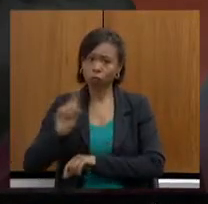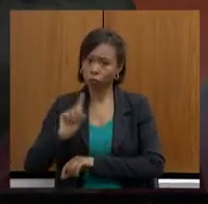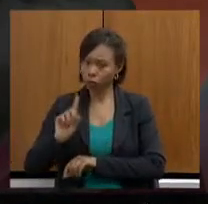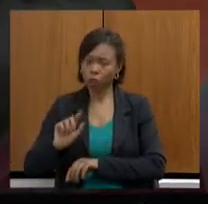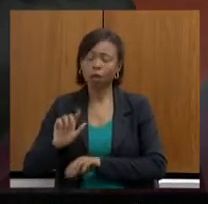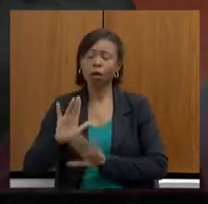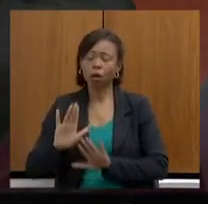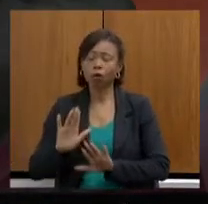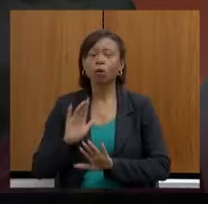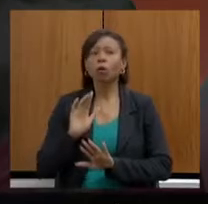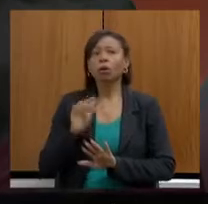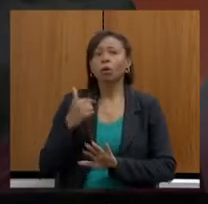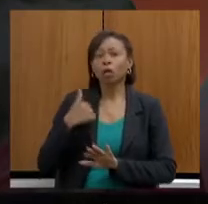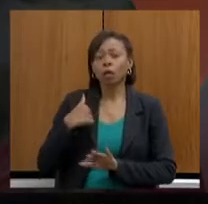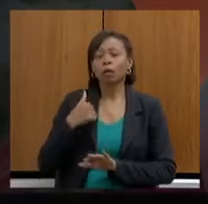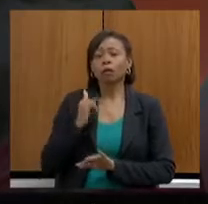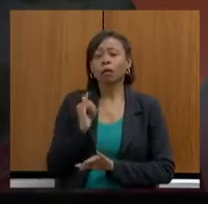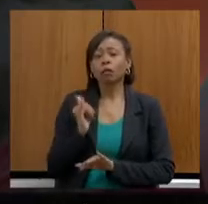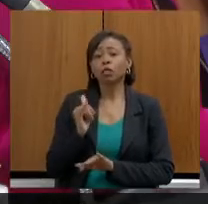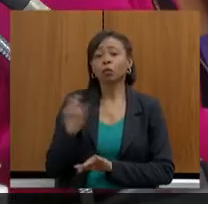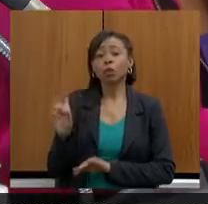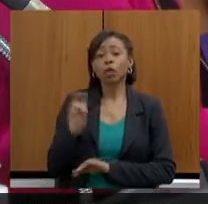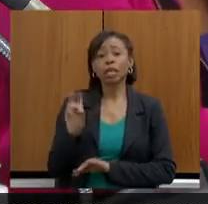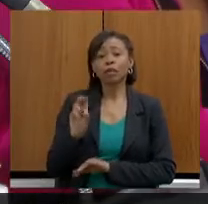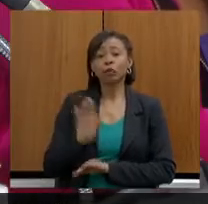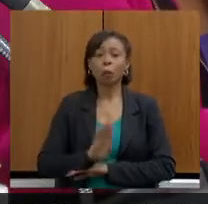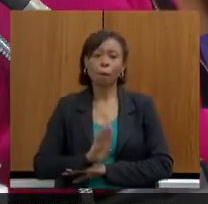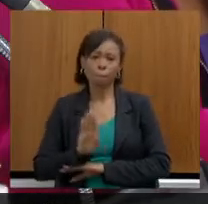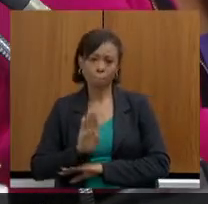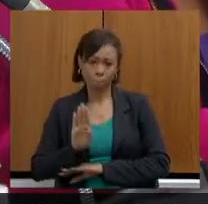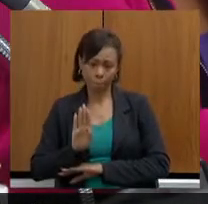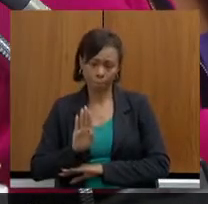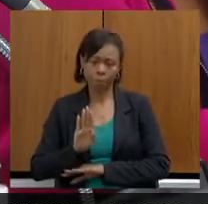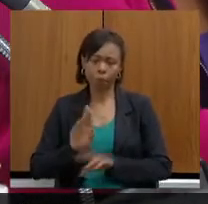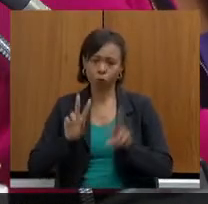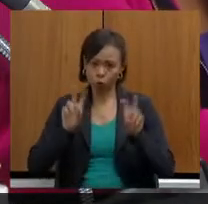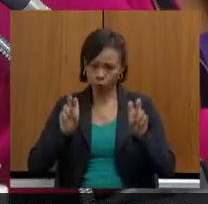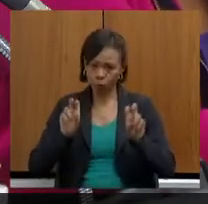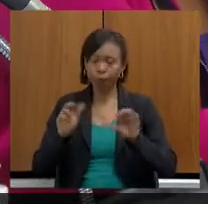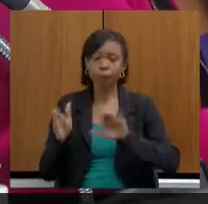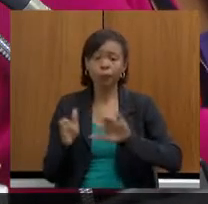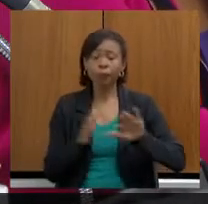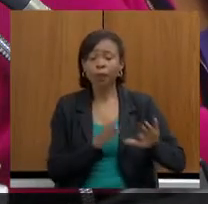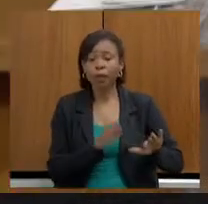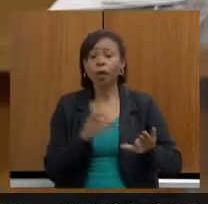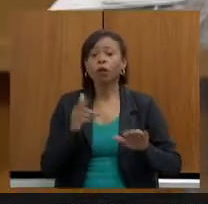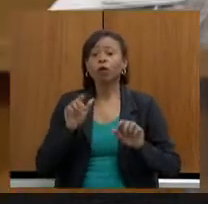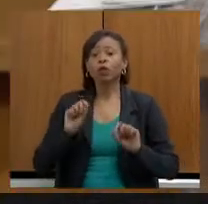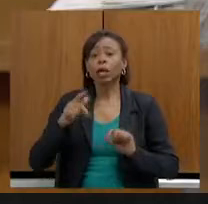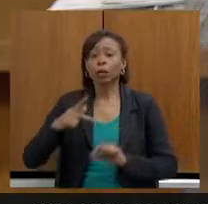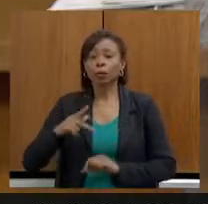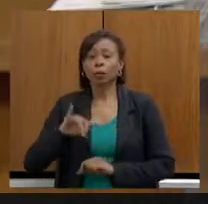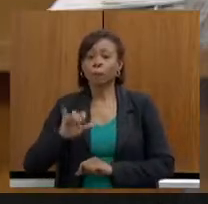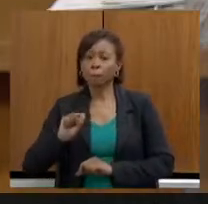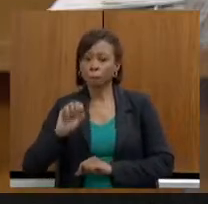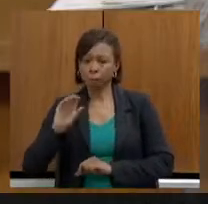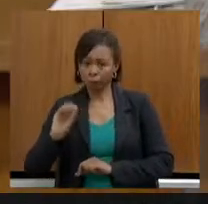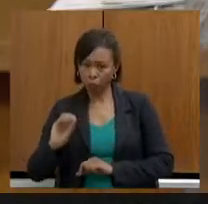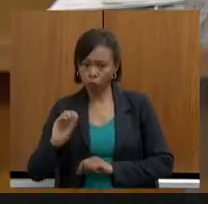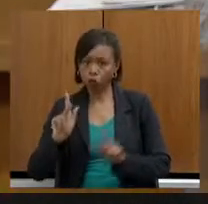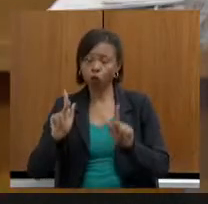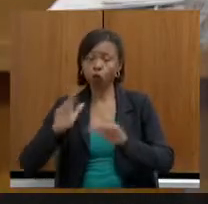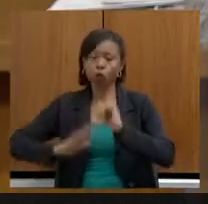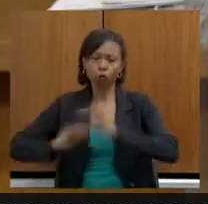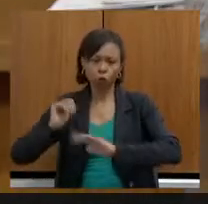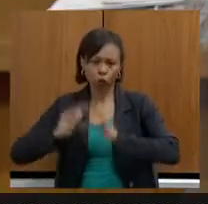aqui para o Senhor o céu do 5º bimestre nesse sentido em relação à a situação do piso dos profissionais